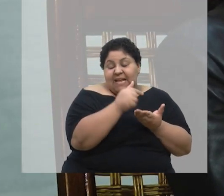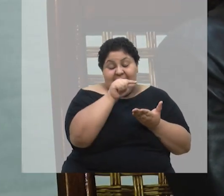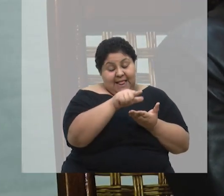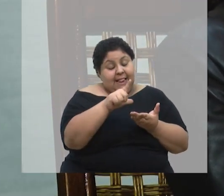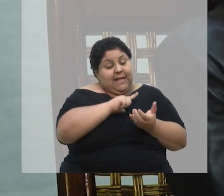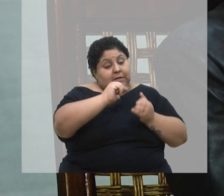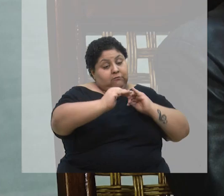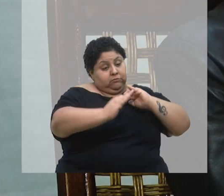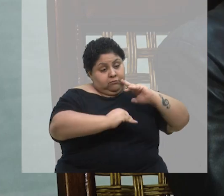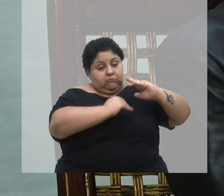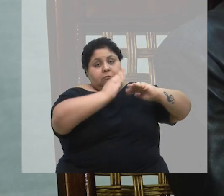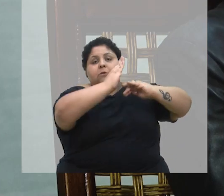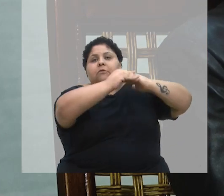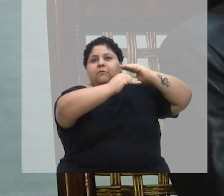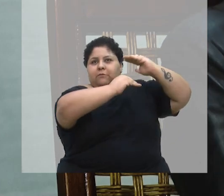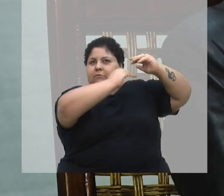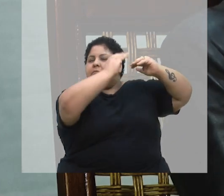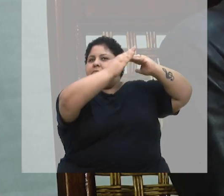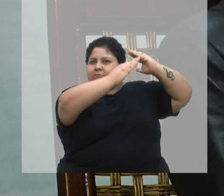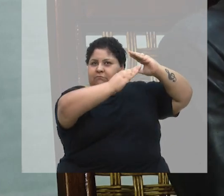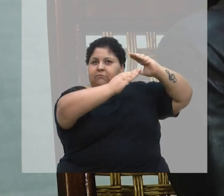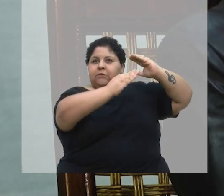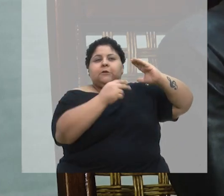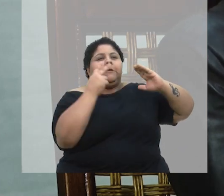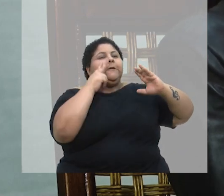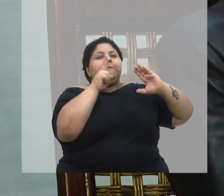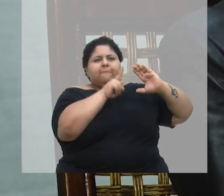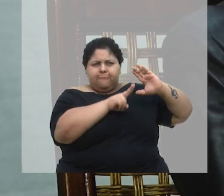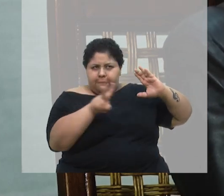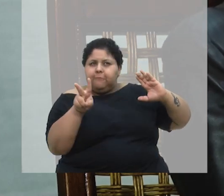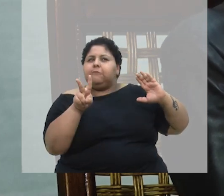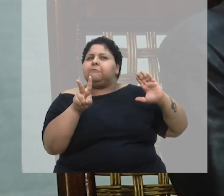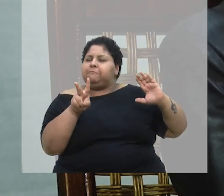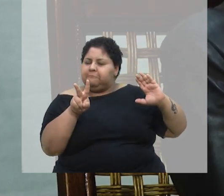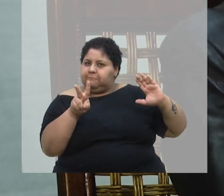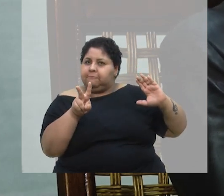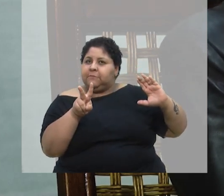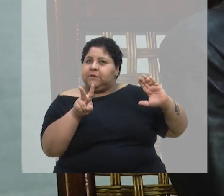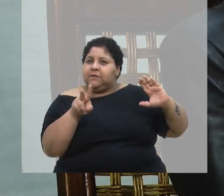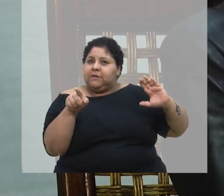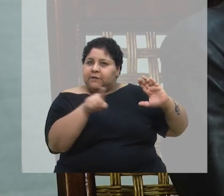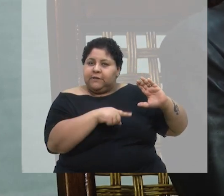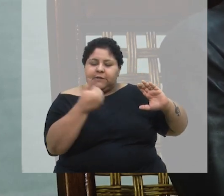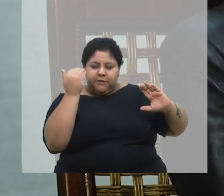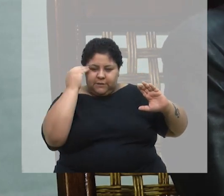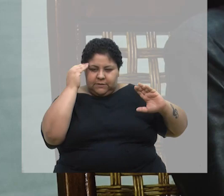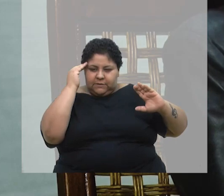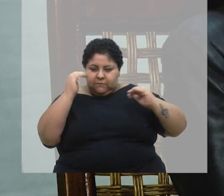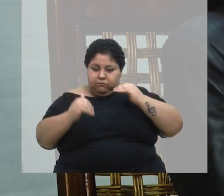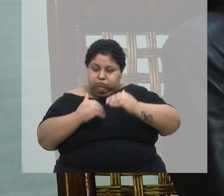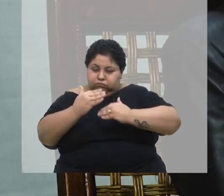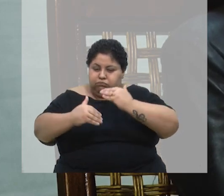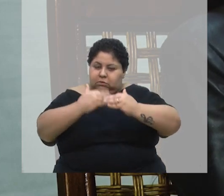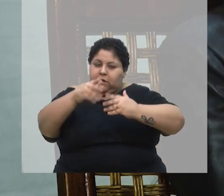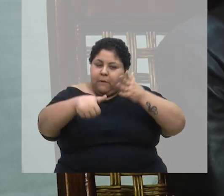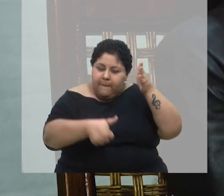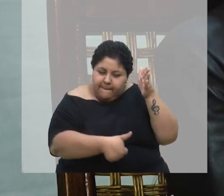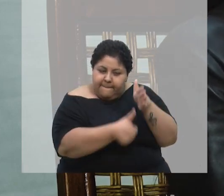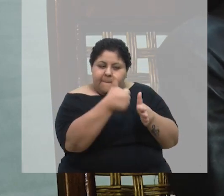ela teve um crescente, né? Assim, visível. Então, a gente sempre